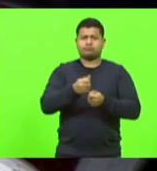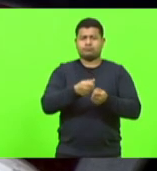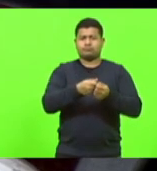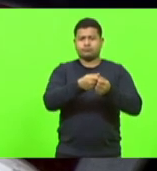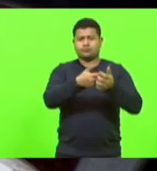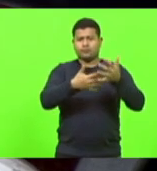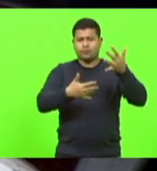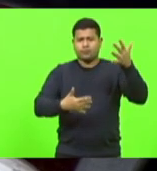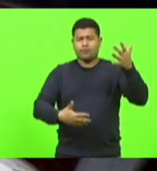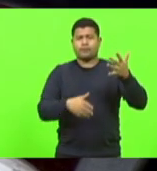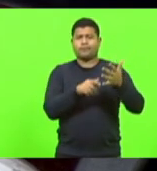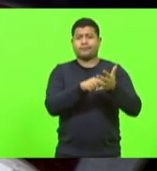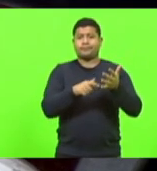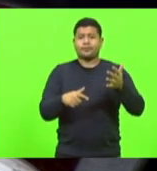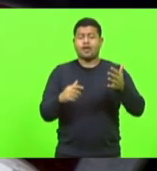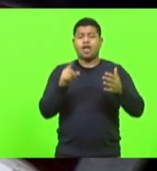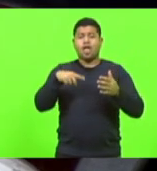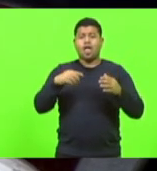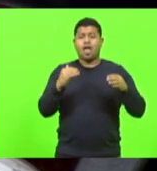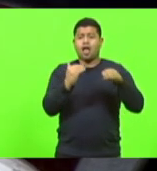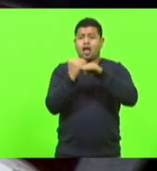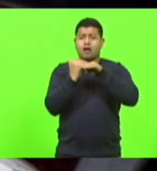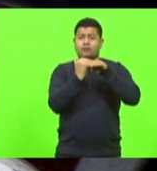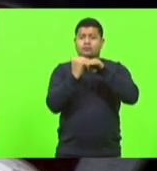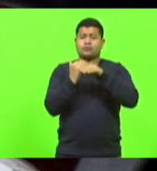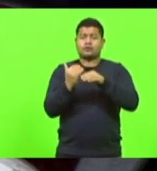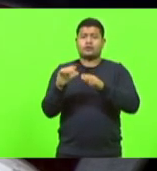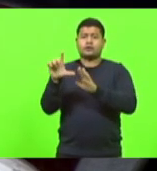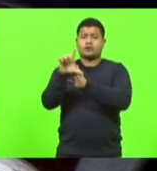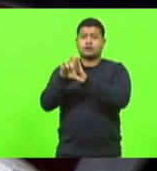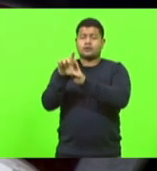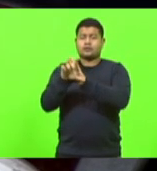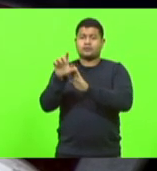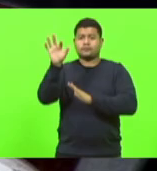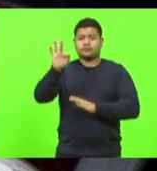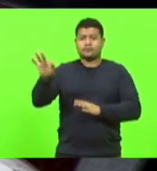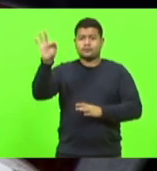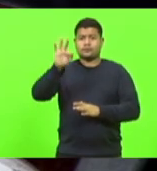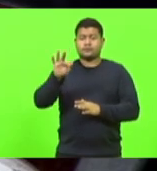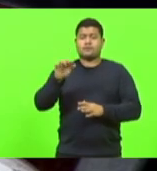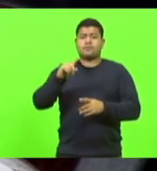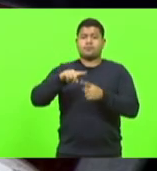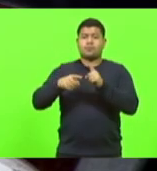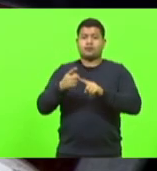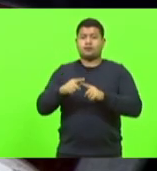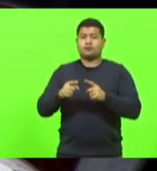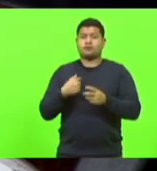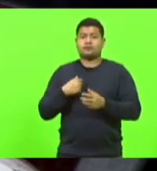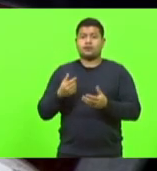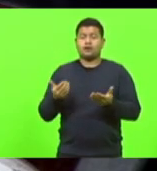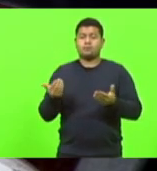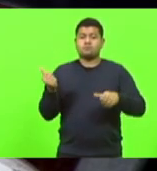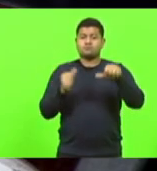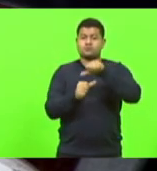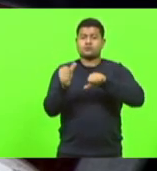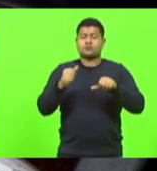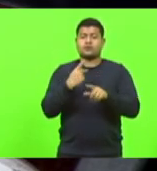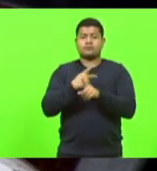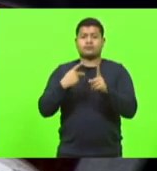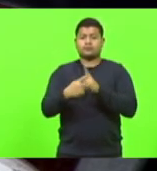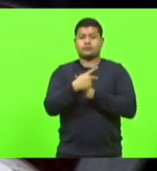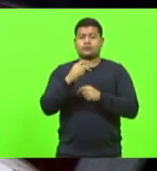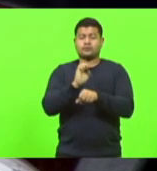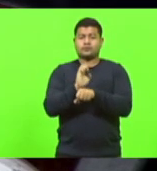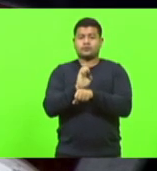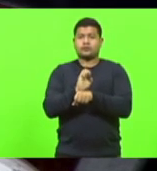nivelamento o acordo com a Legislação Federal e instrumento para poder modernizar a Previdência estadual para tanto